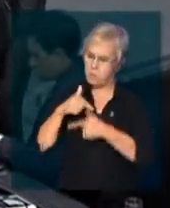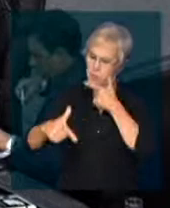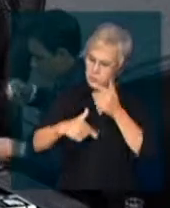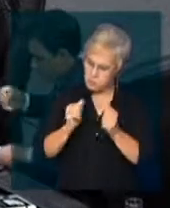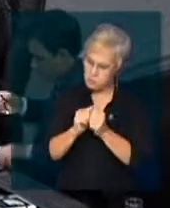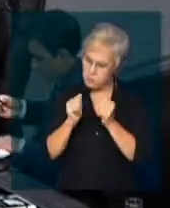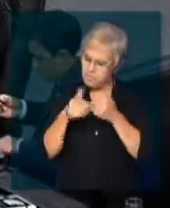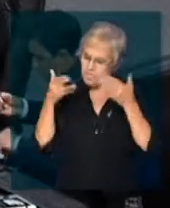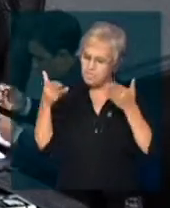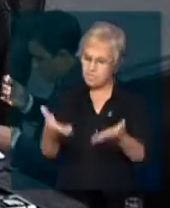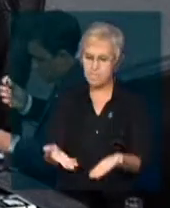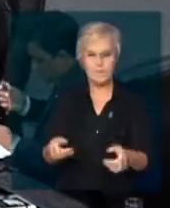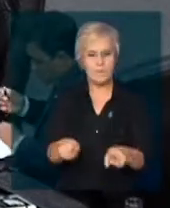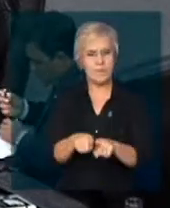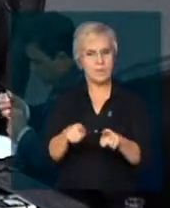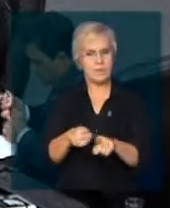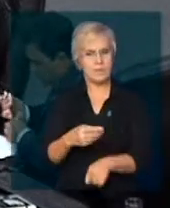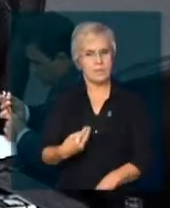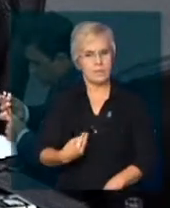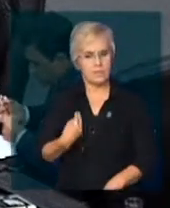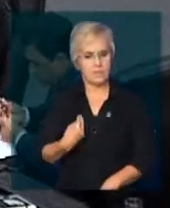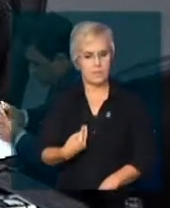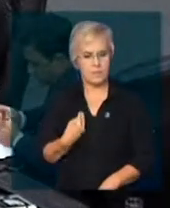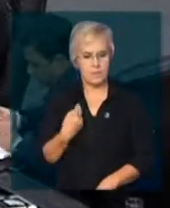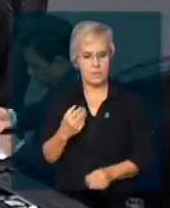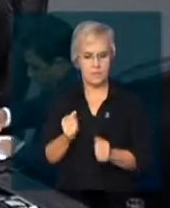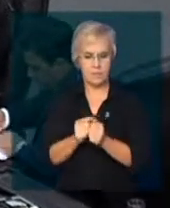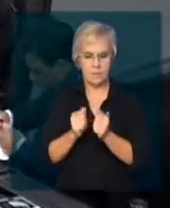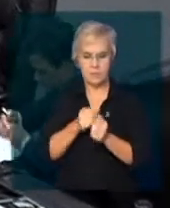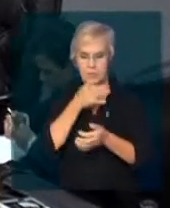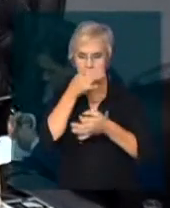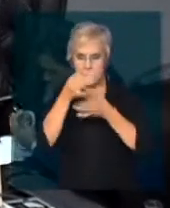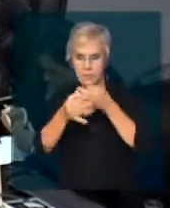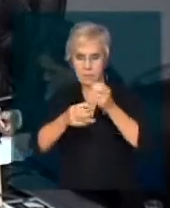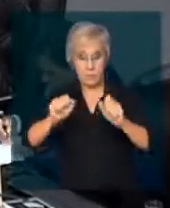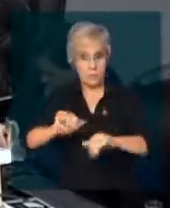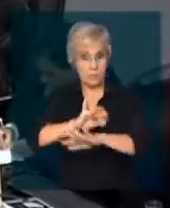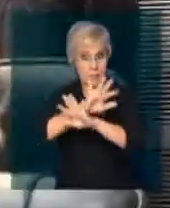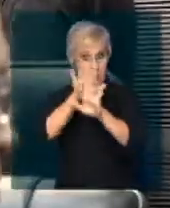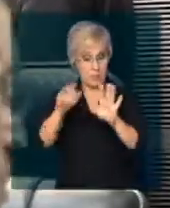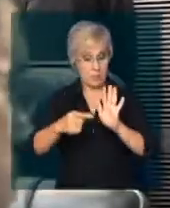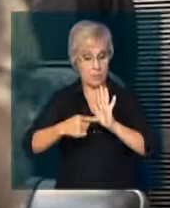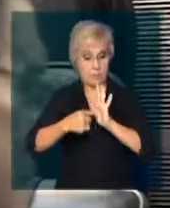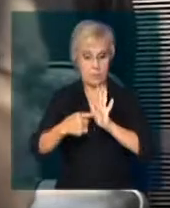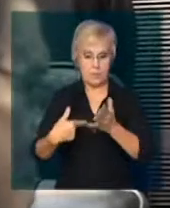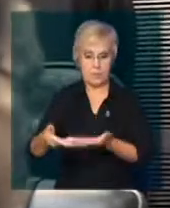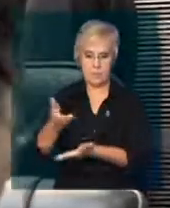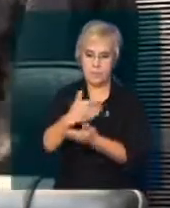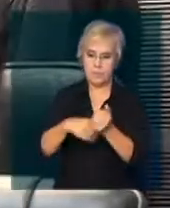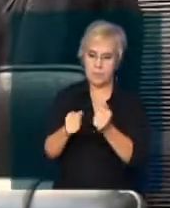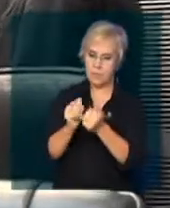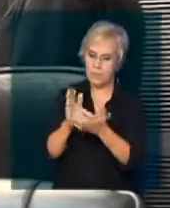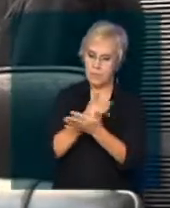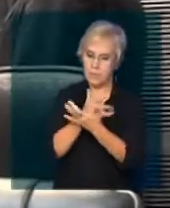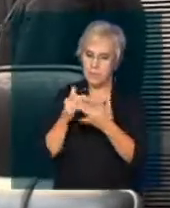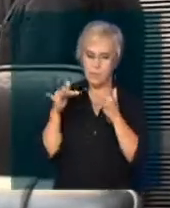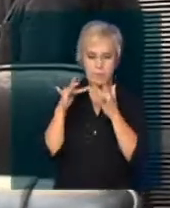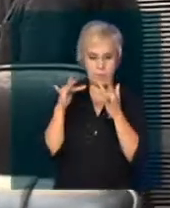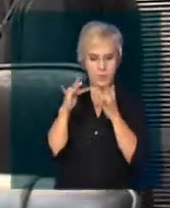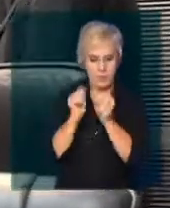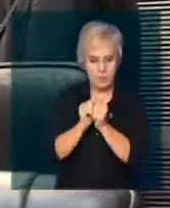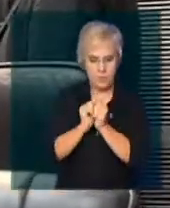aqui com as suas posições claras, que nós compartilhamos algumas delas,